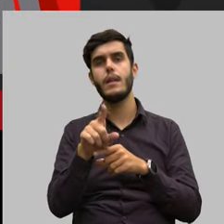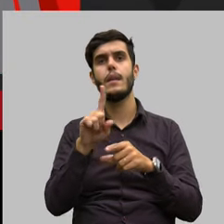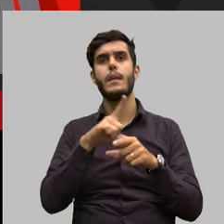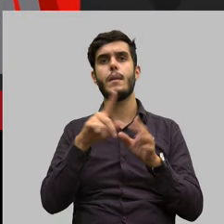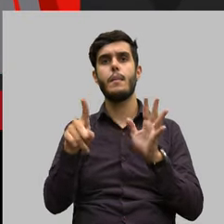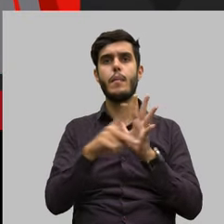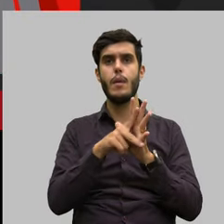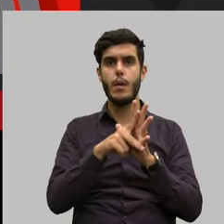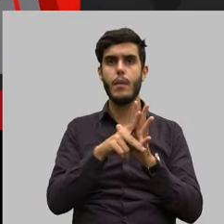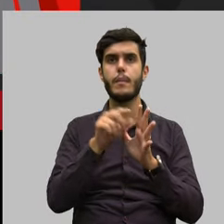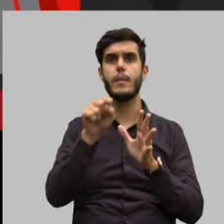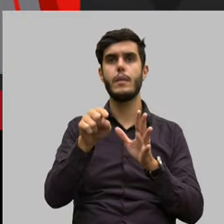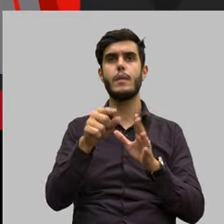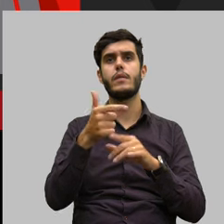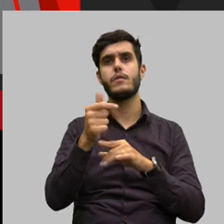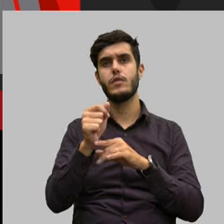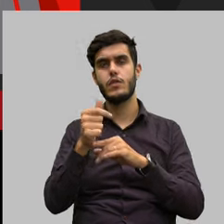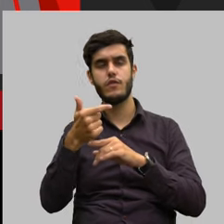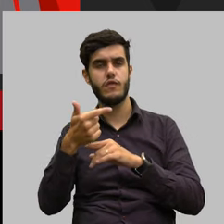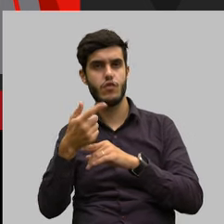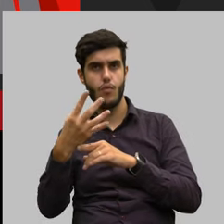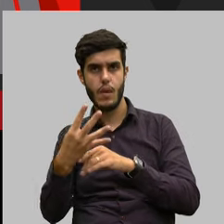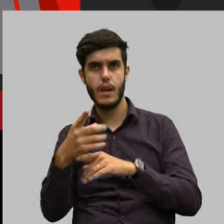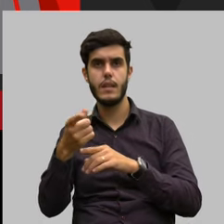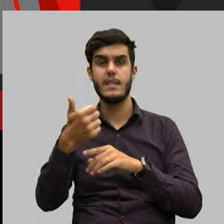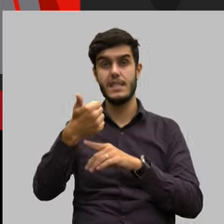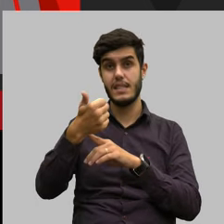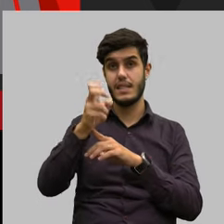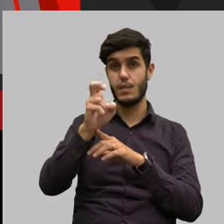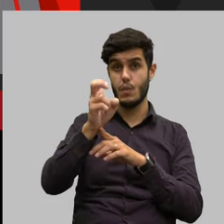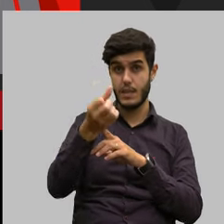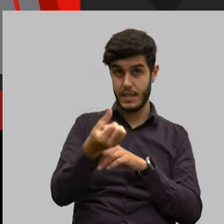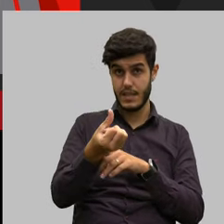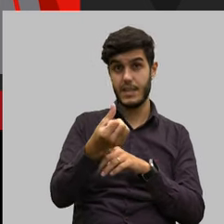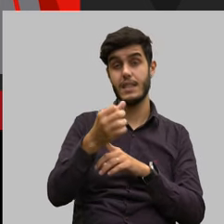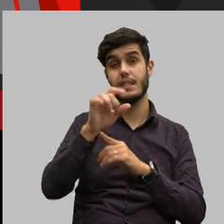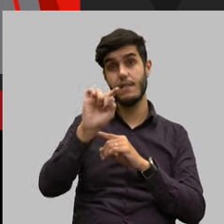2024 4 156,8